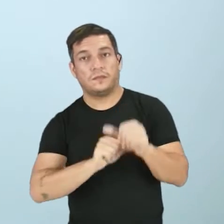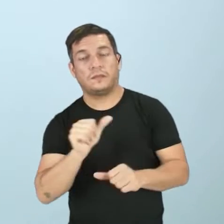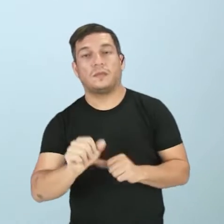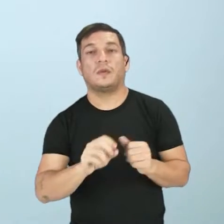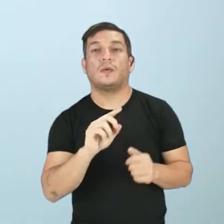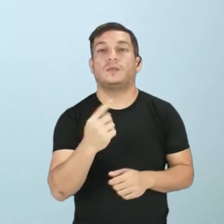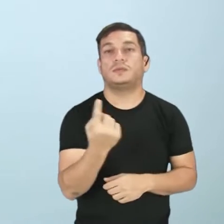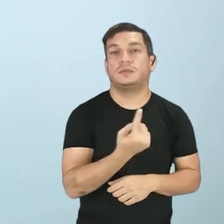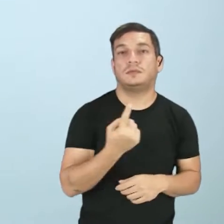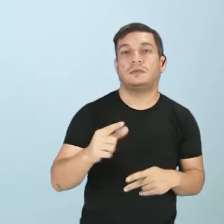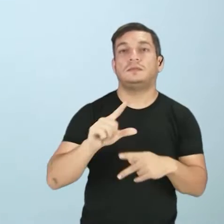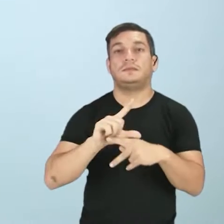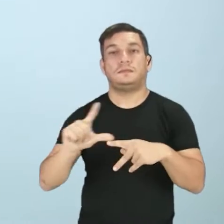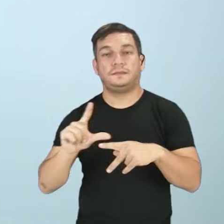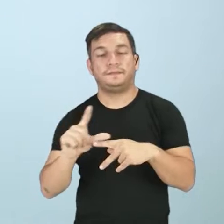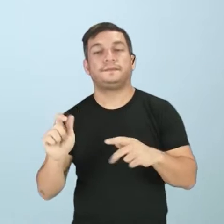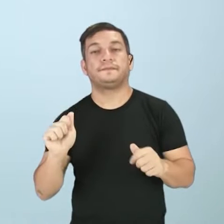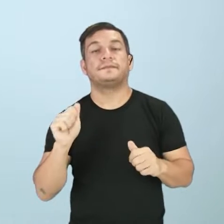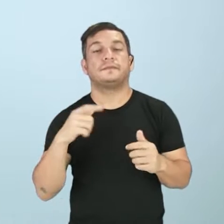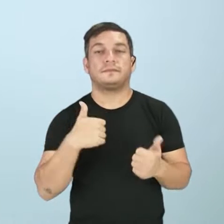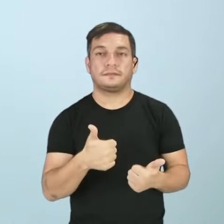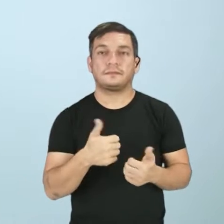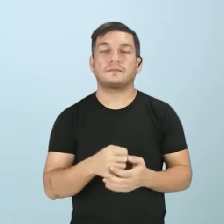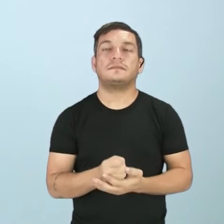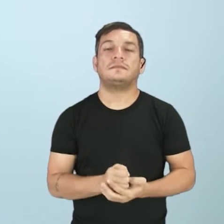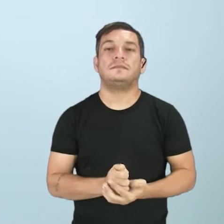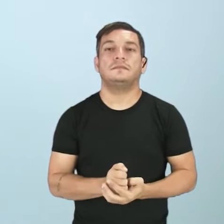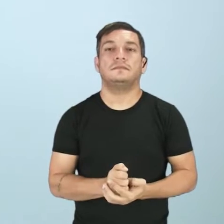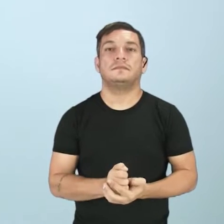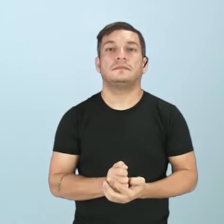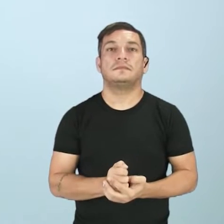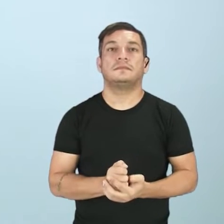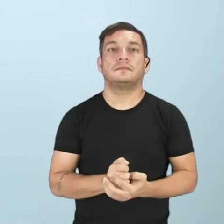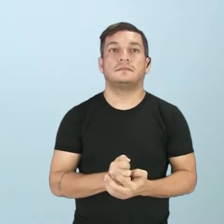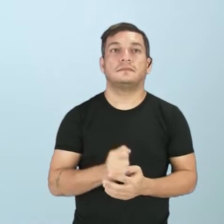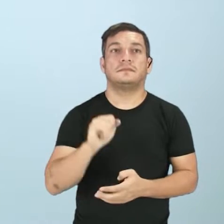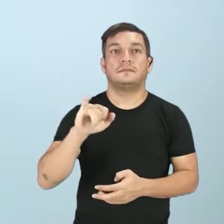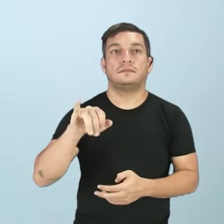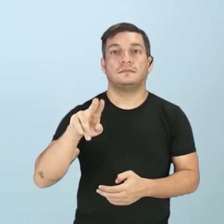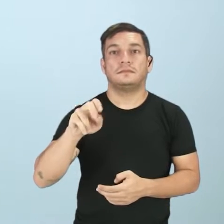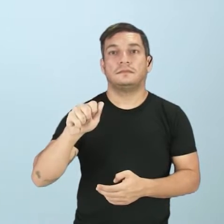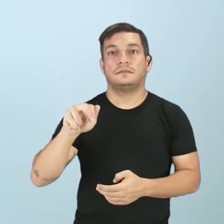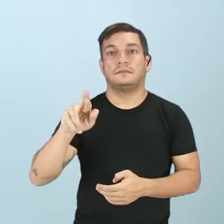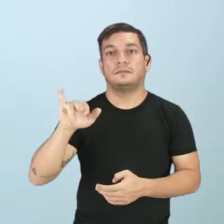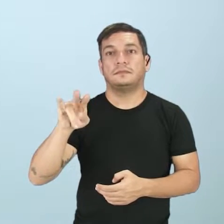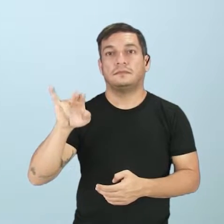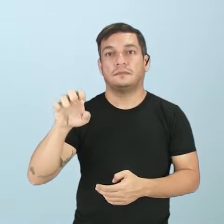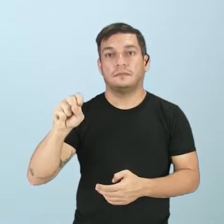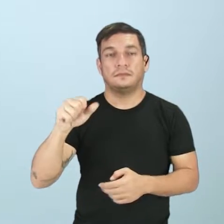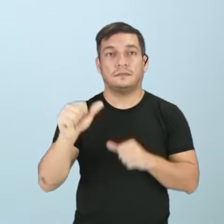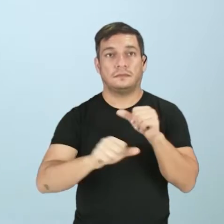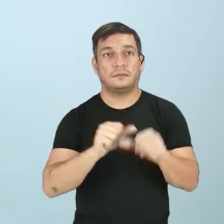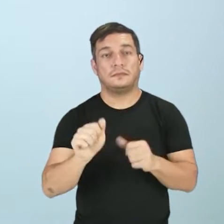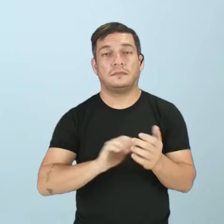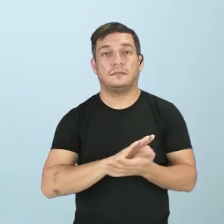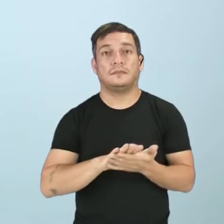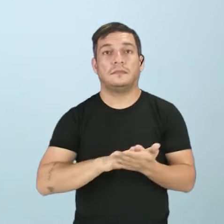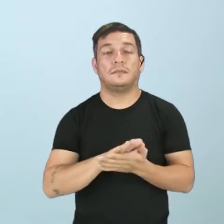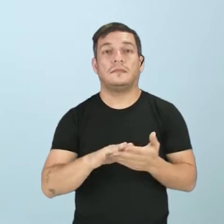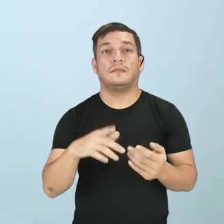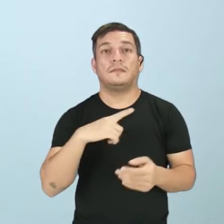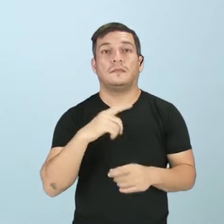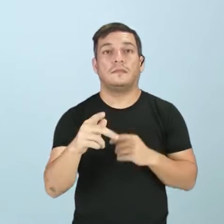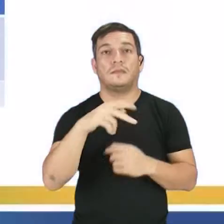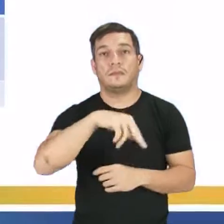do singular para o plural, tá certo? E os invariáveis é porque eles não vão mudar essa forma, tá certo? E aqui nós temos